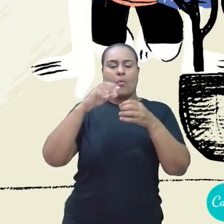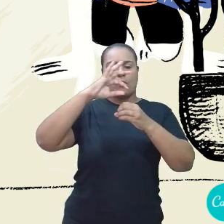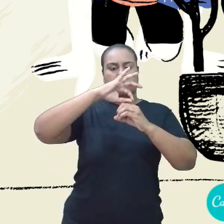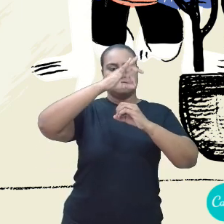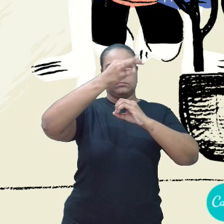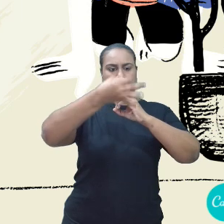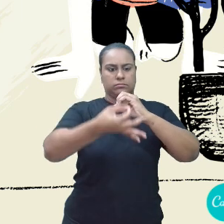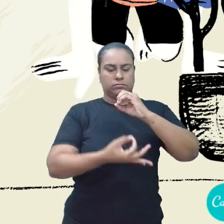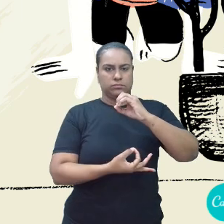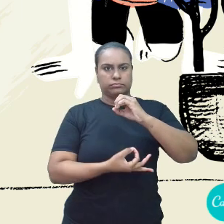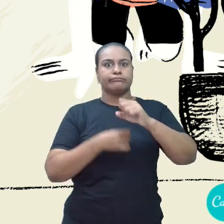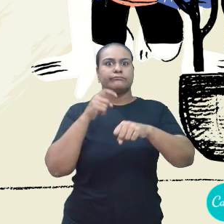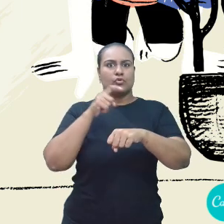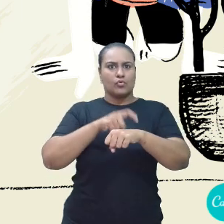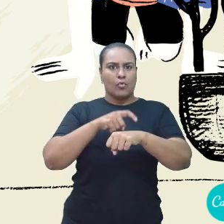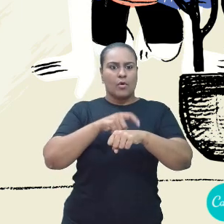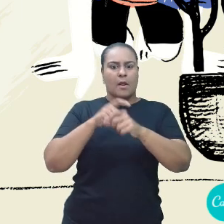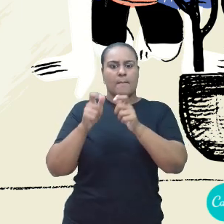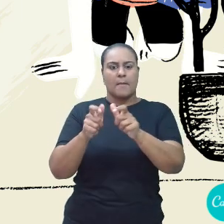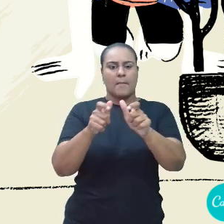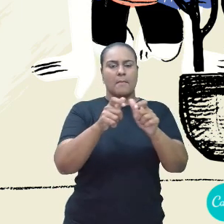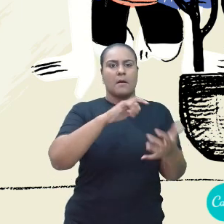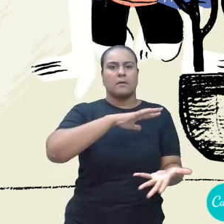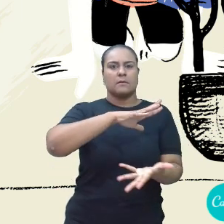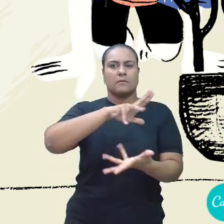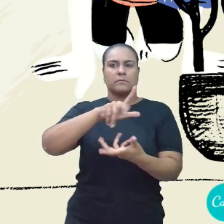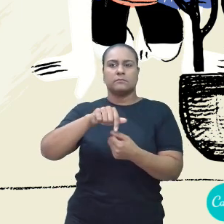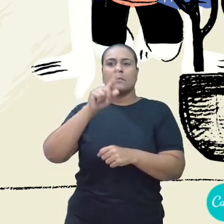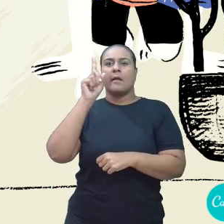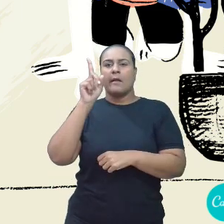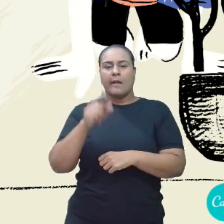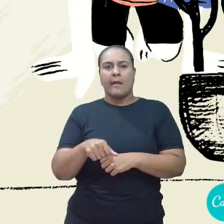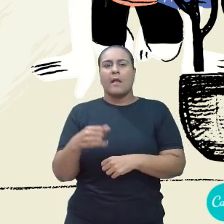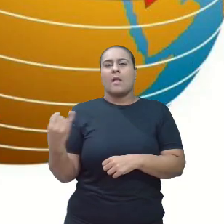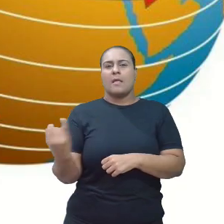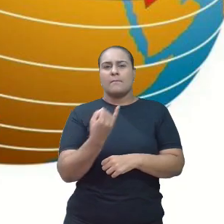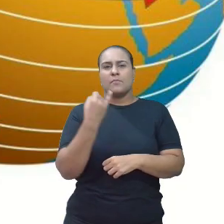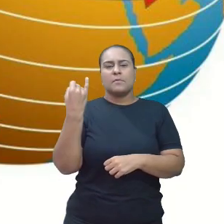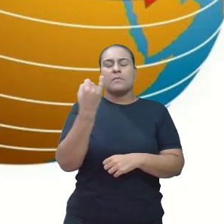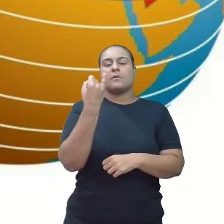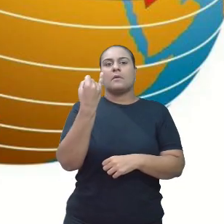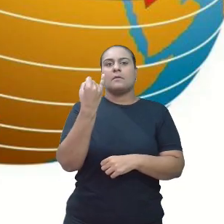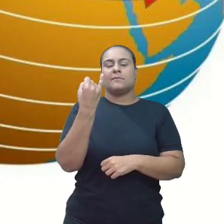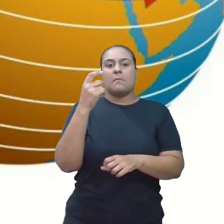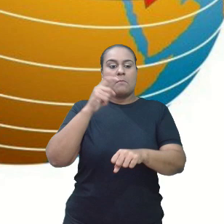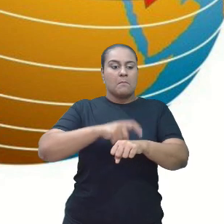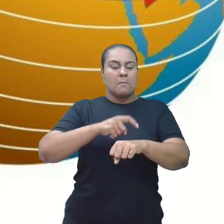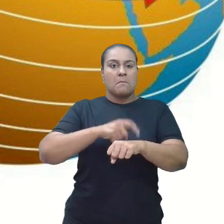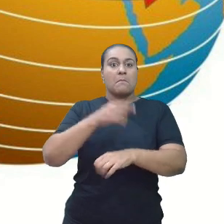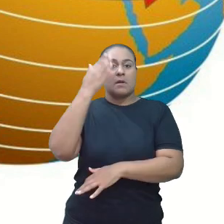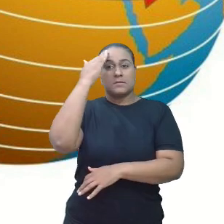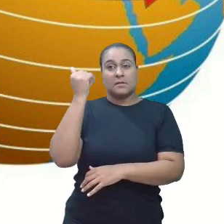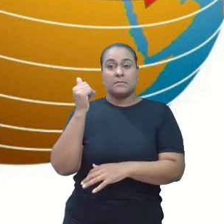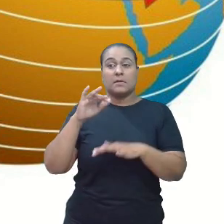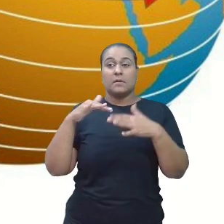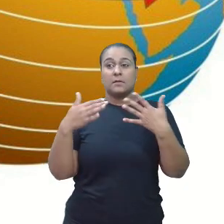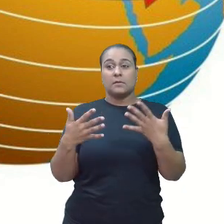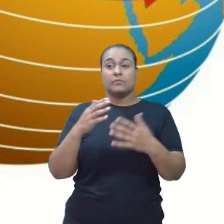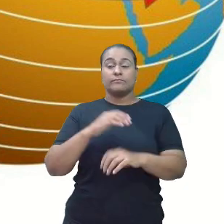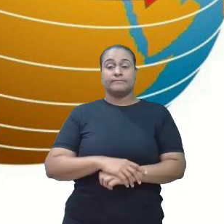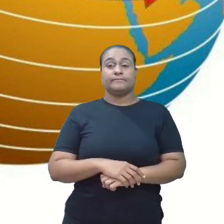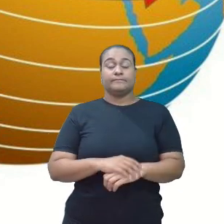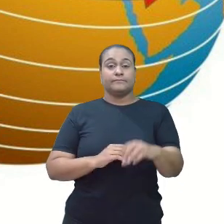fuso horário. Este meridiano, portanto, é o marco divisor entre o hemisfério ocidental. Tá? Então, a partir